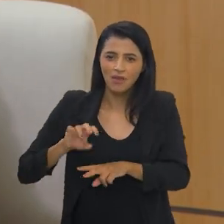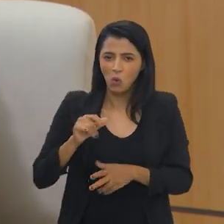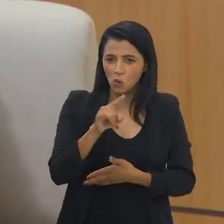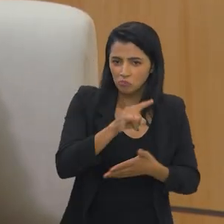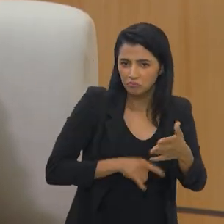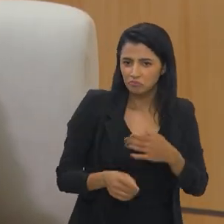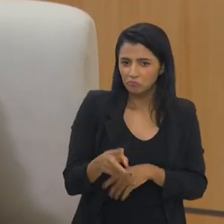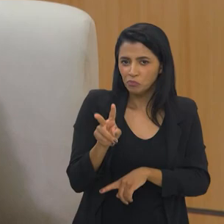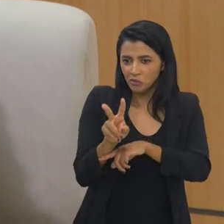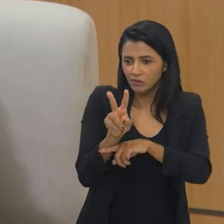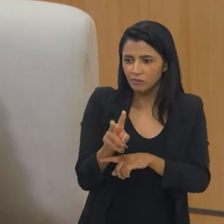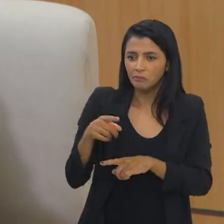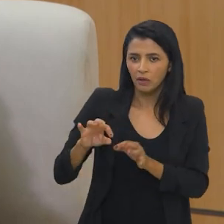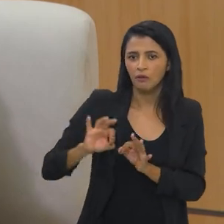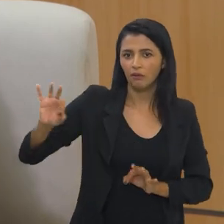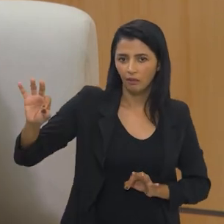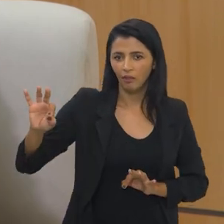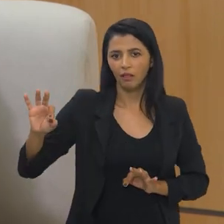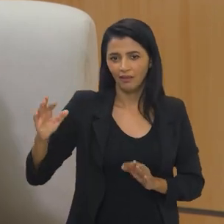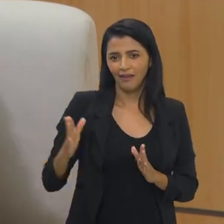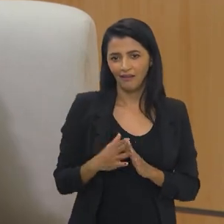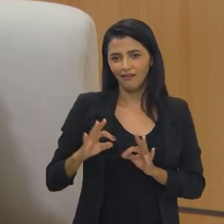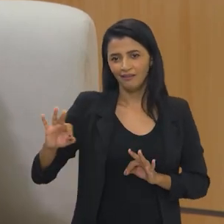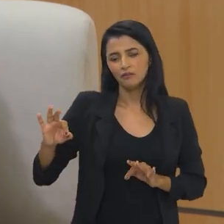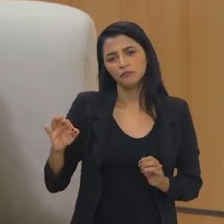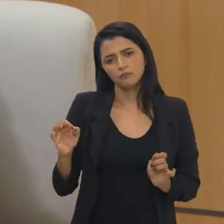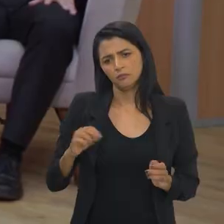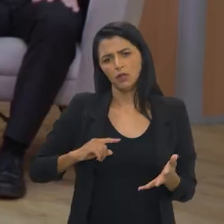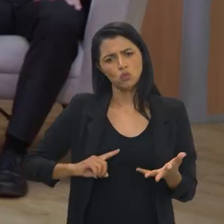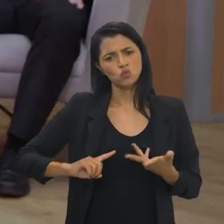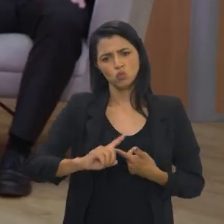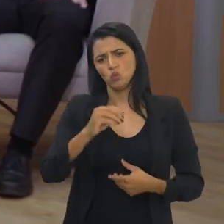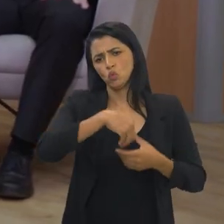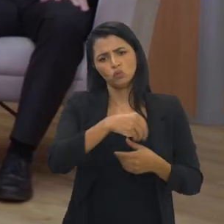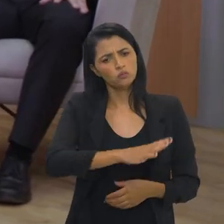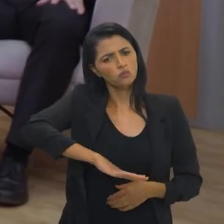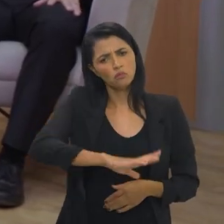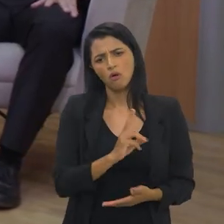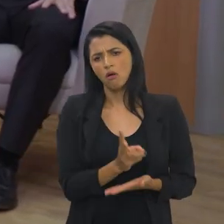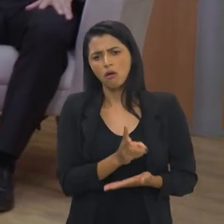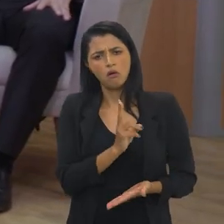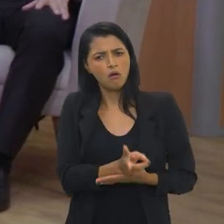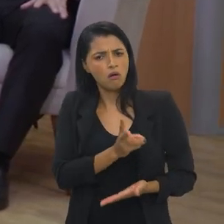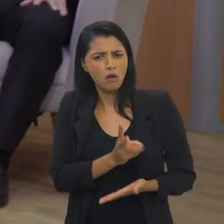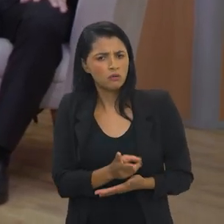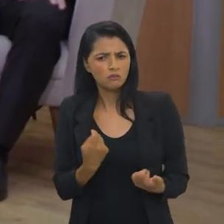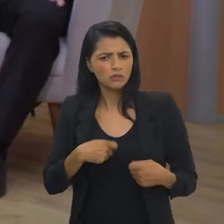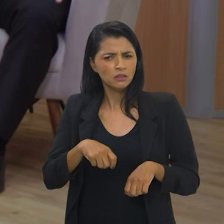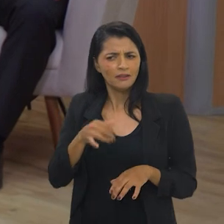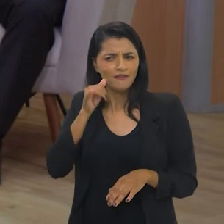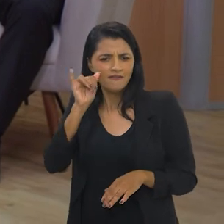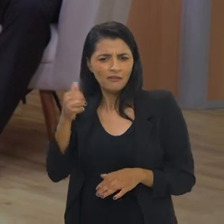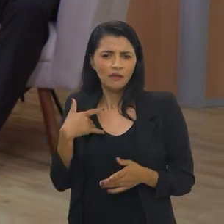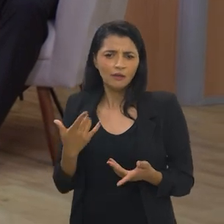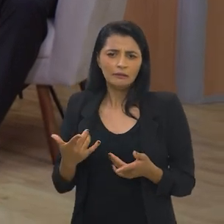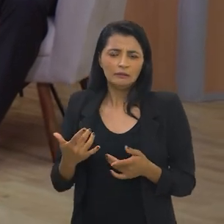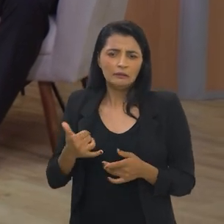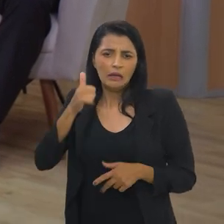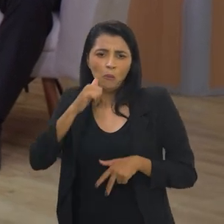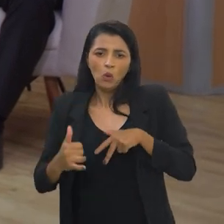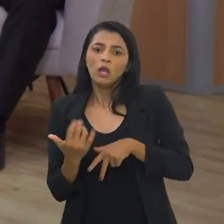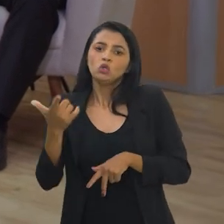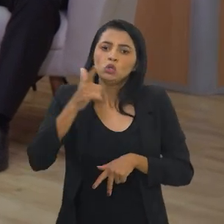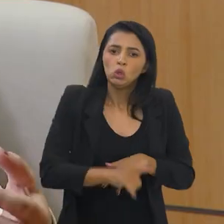a medida protetiva de afastamento do lar para ele então é tudo no mesmo espaço você evita a